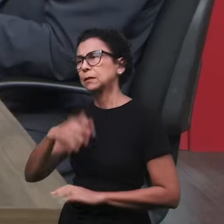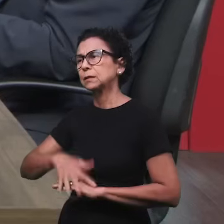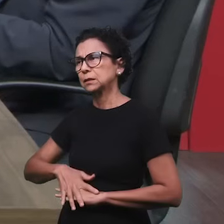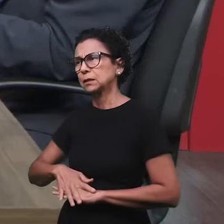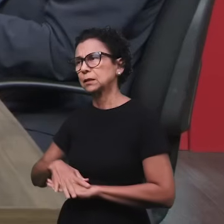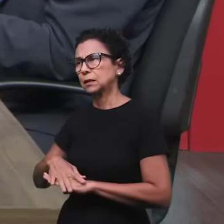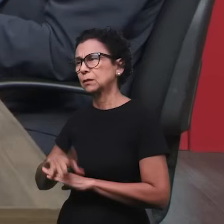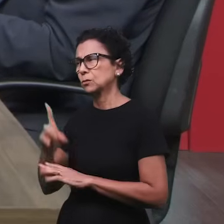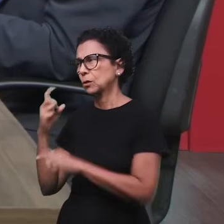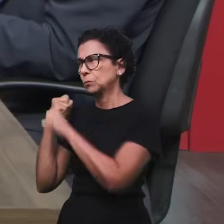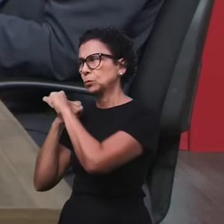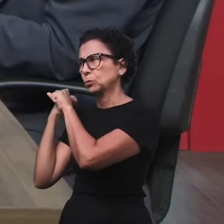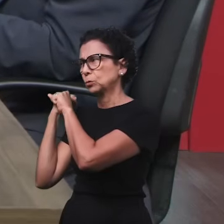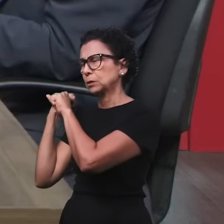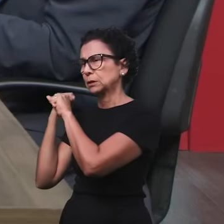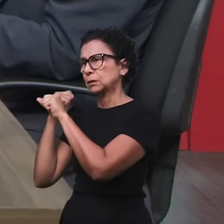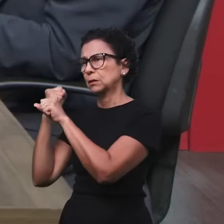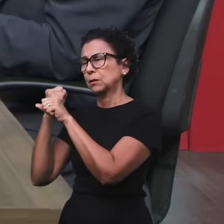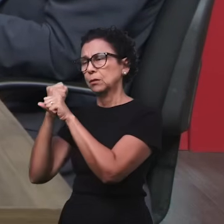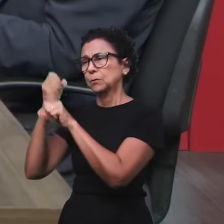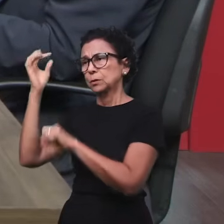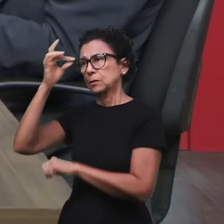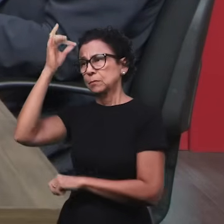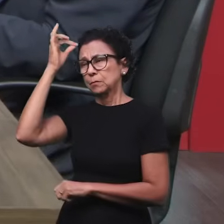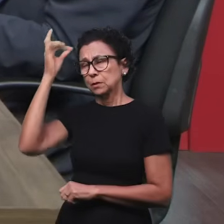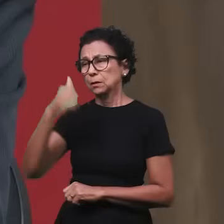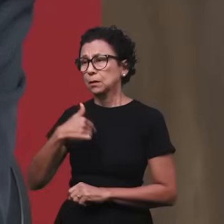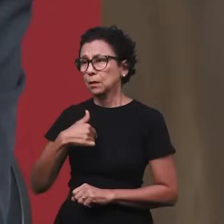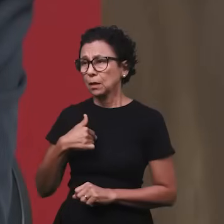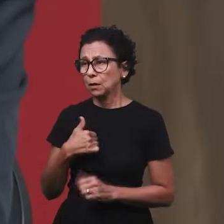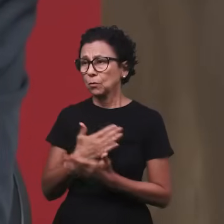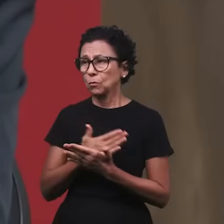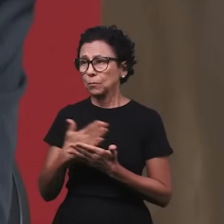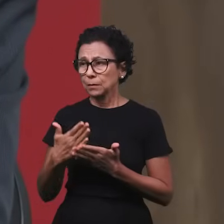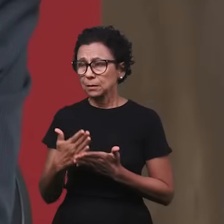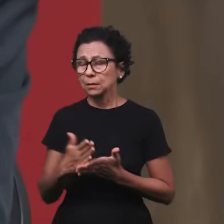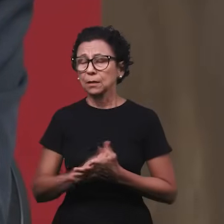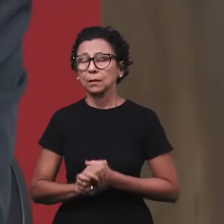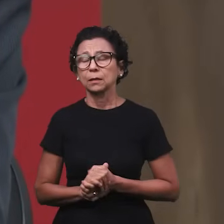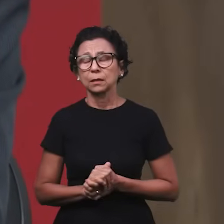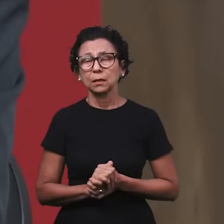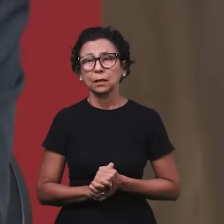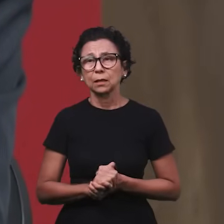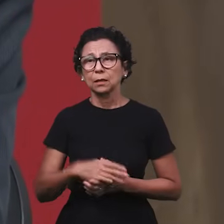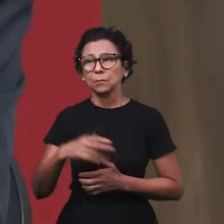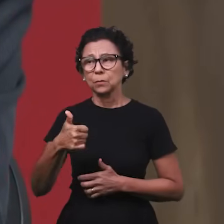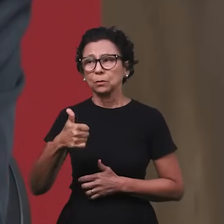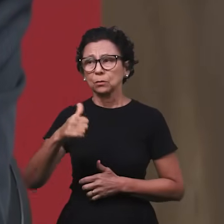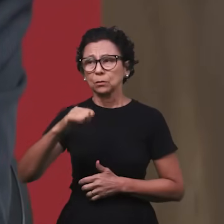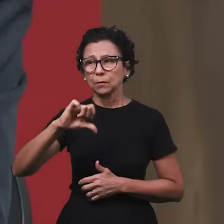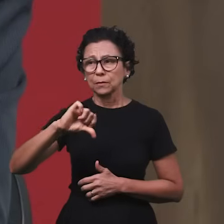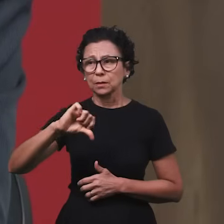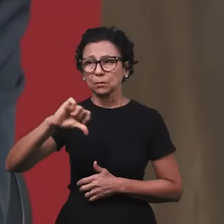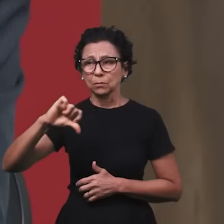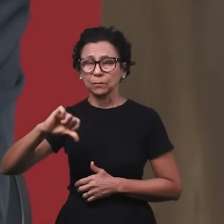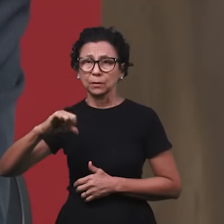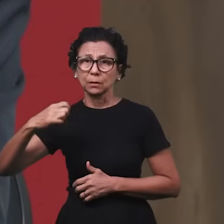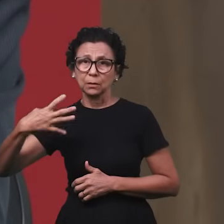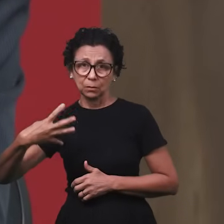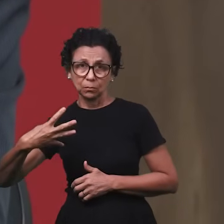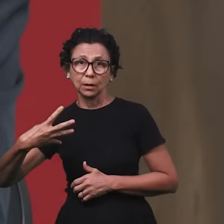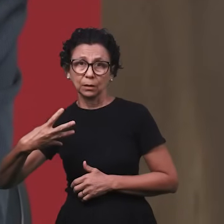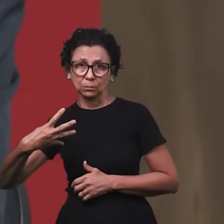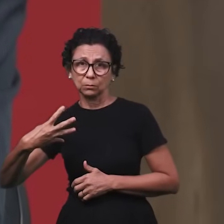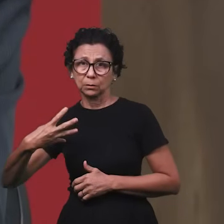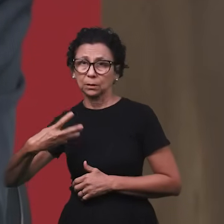desde 94, né? Mas o senhor tem muito mais experiência, eu creio que os companheiros aqui também têm um certo tempo na obra do